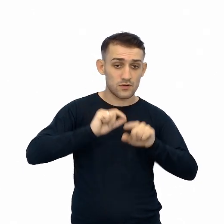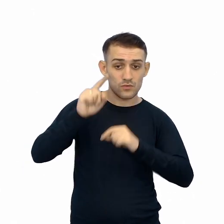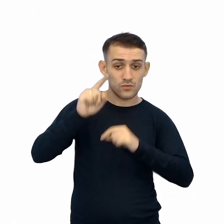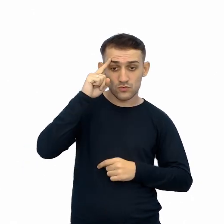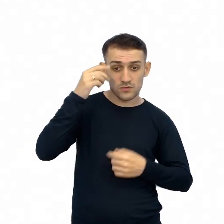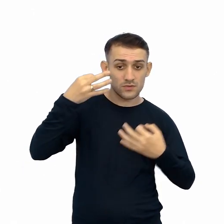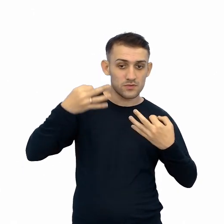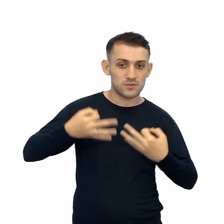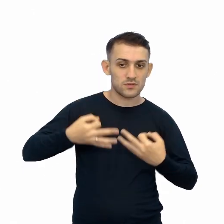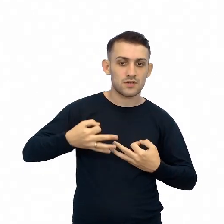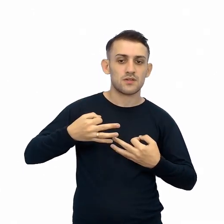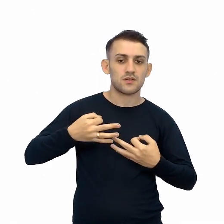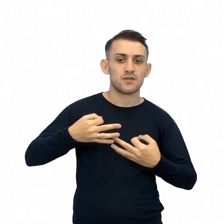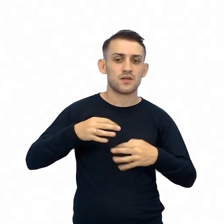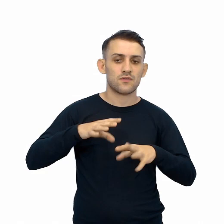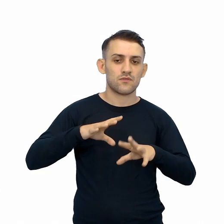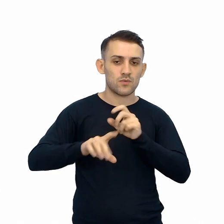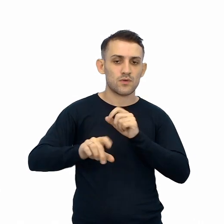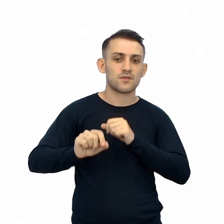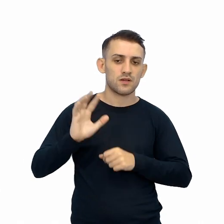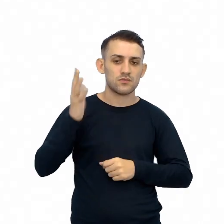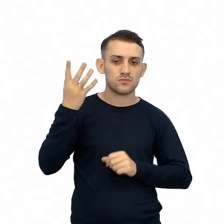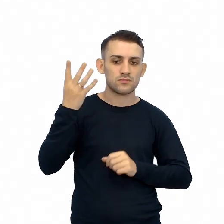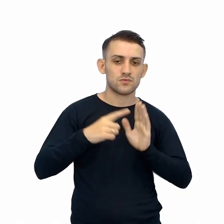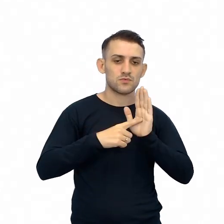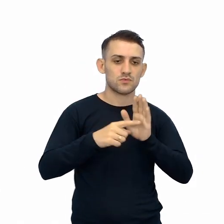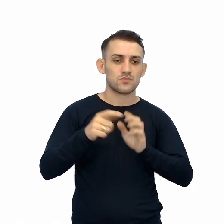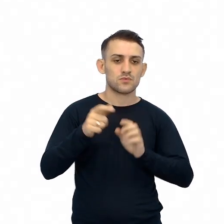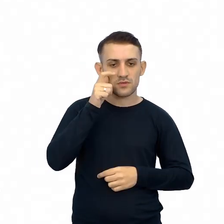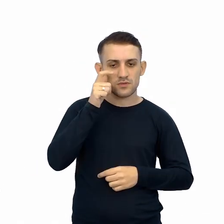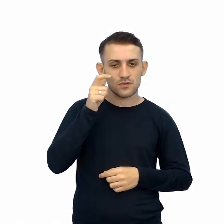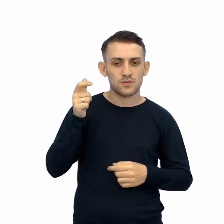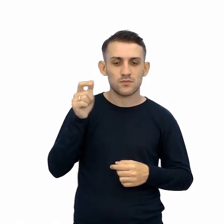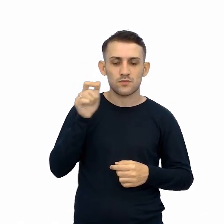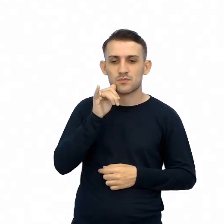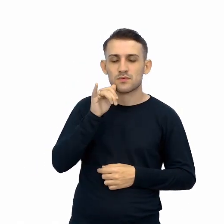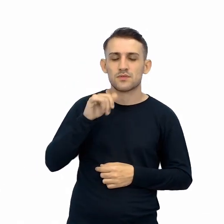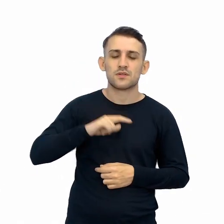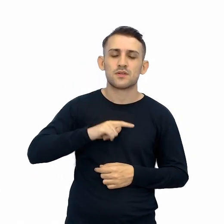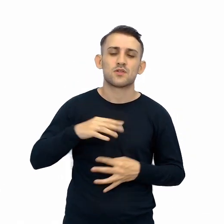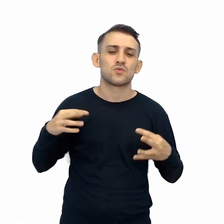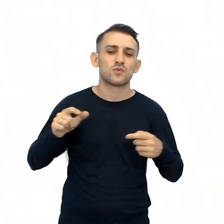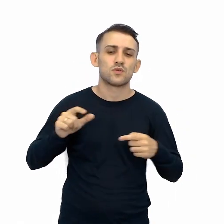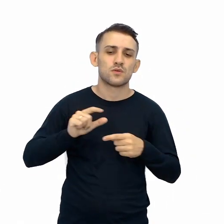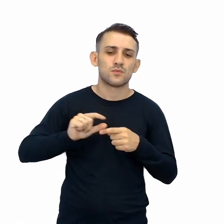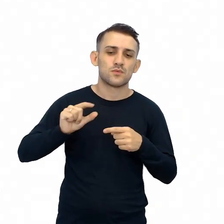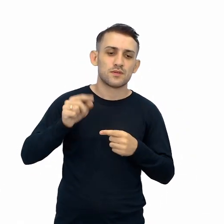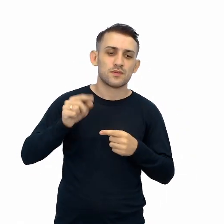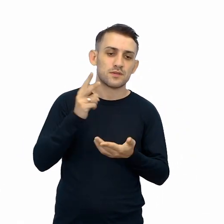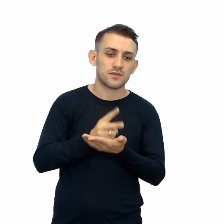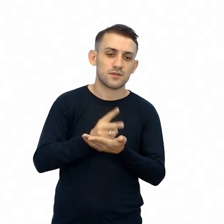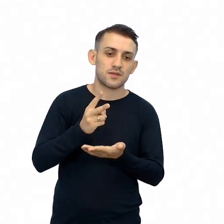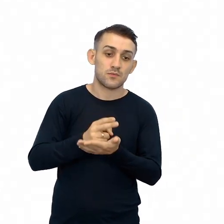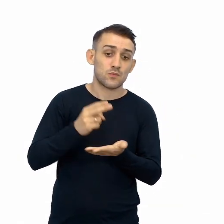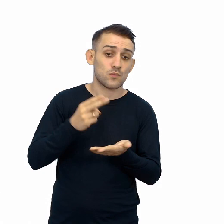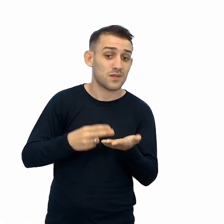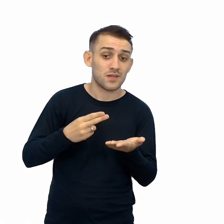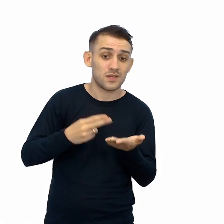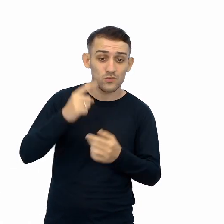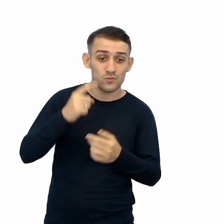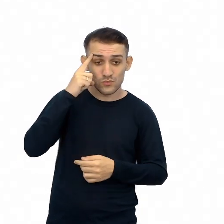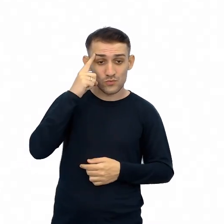data em que a formação foi exibida, que, no caso das pílulas, é sempre a mesma